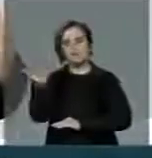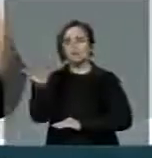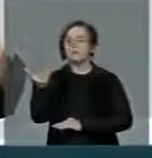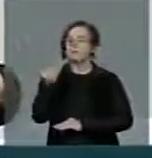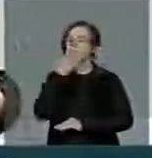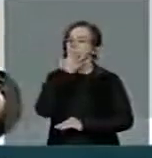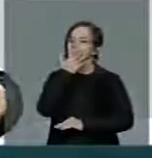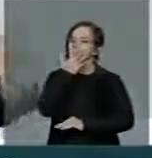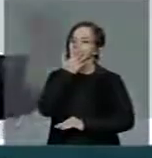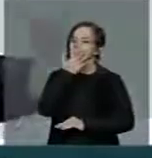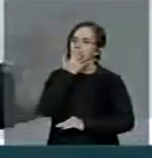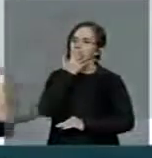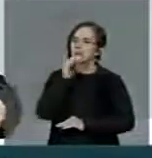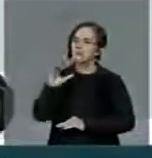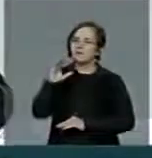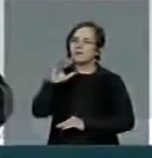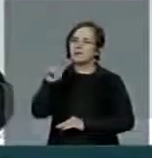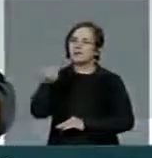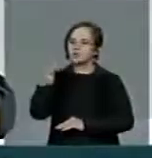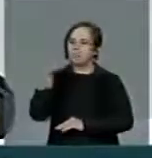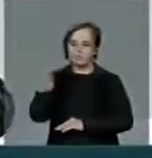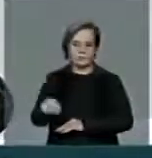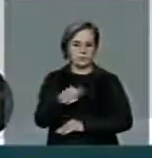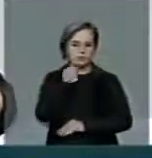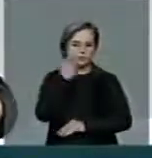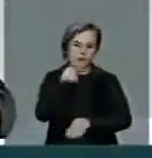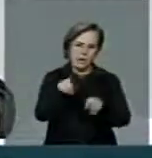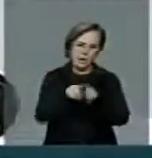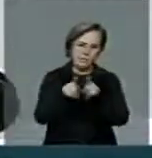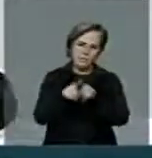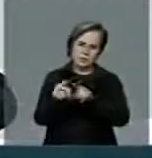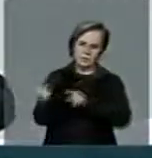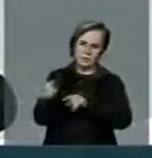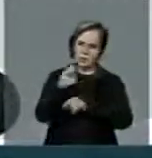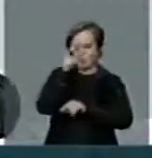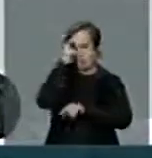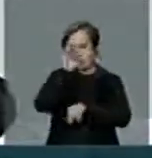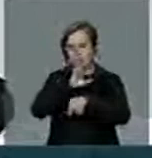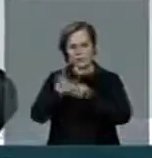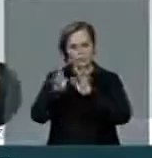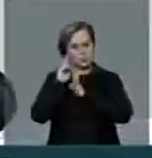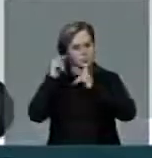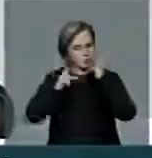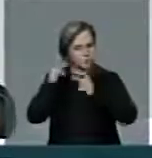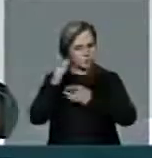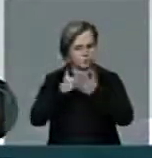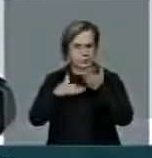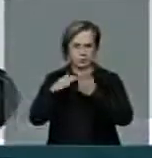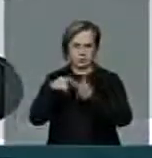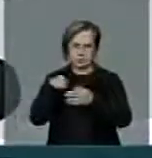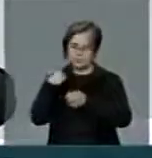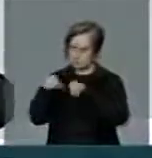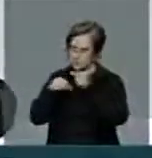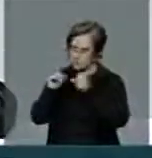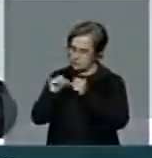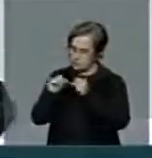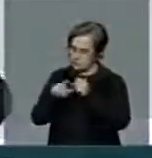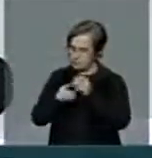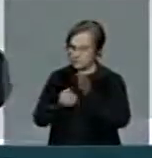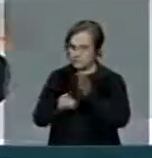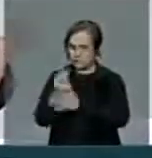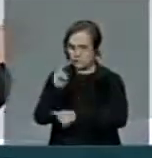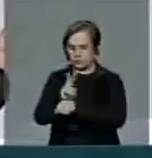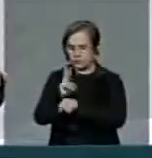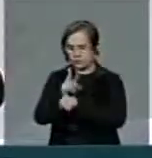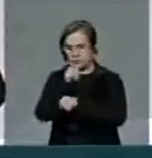maneira, voltando à sua colocação, além da nova cultura política, enfim, do que nós estamos construindo, de preservação de nascentes,